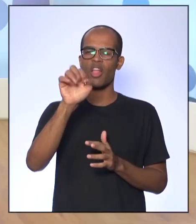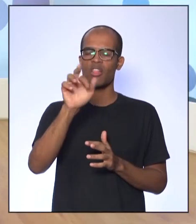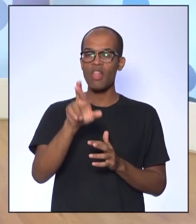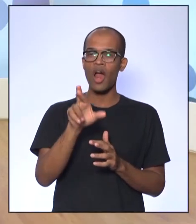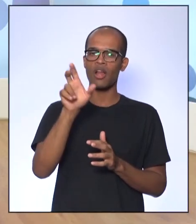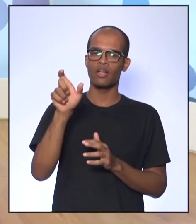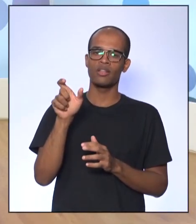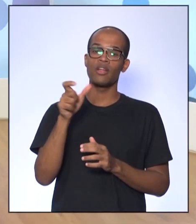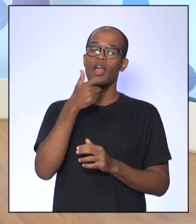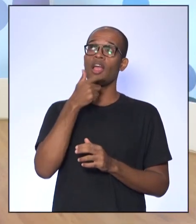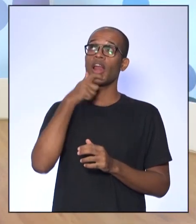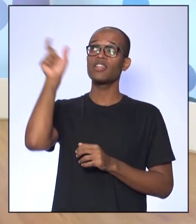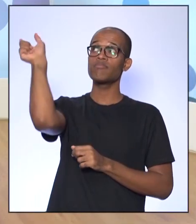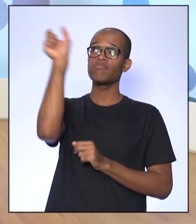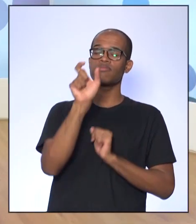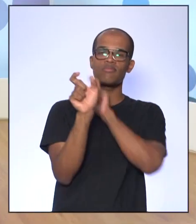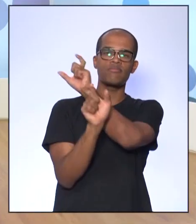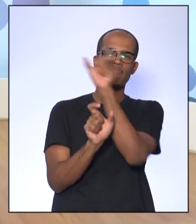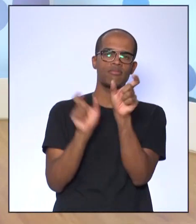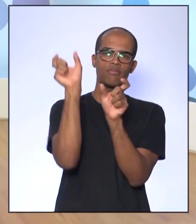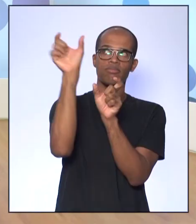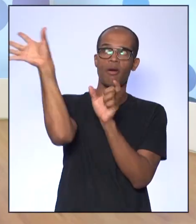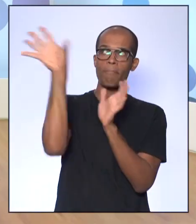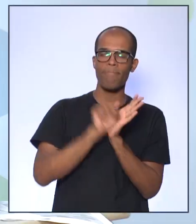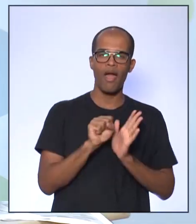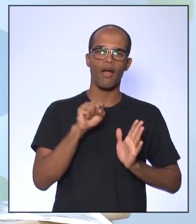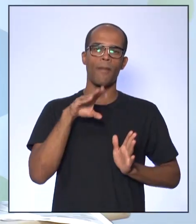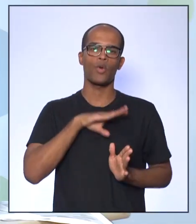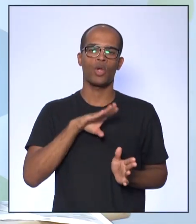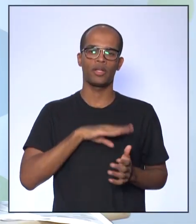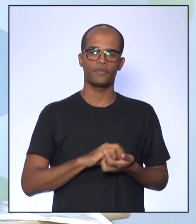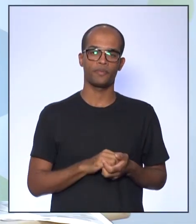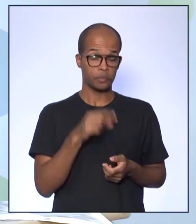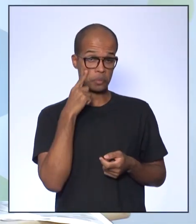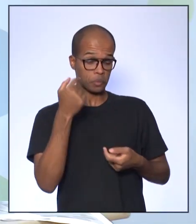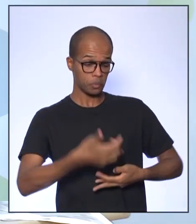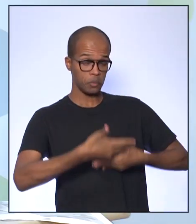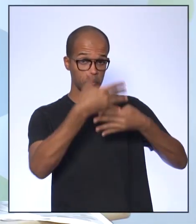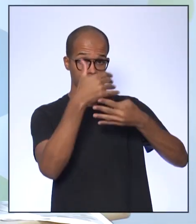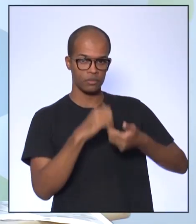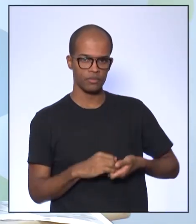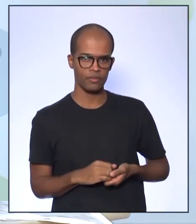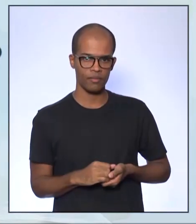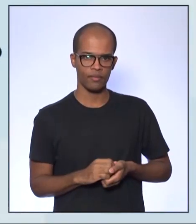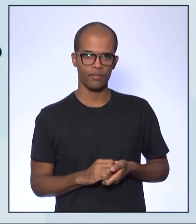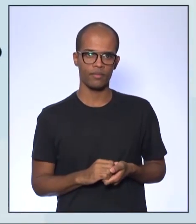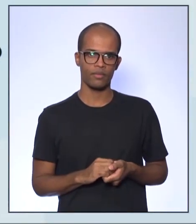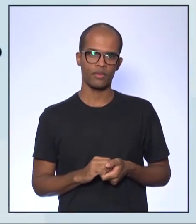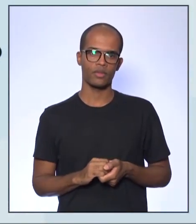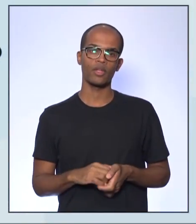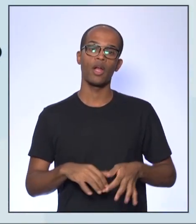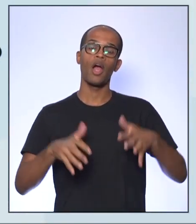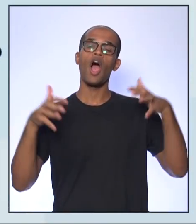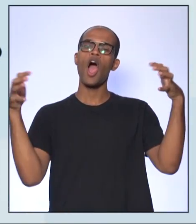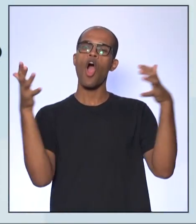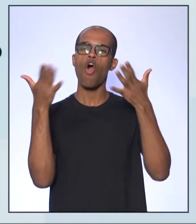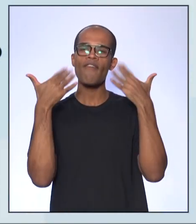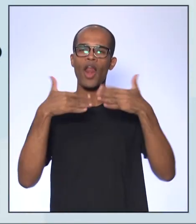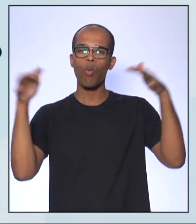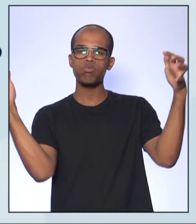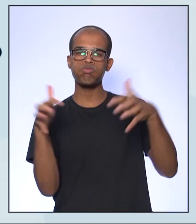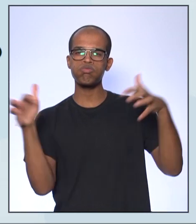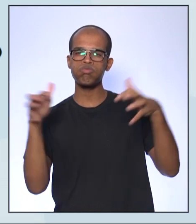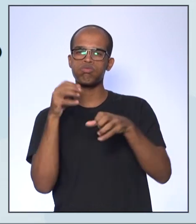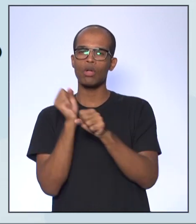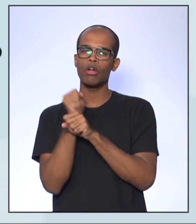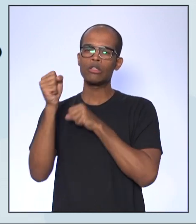gente pegou emprestado do inglês aí utiliza. Então, vamos no chat. As chuvaradas de verão, quase todos os anos, causam